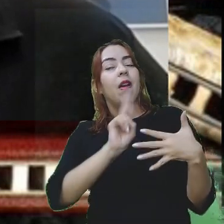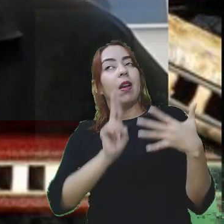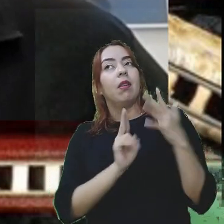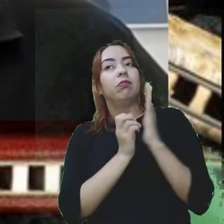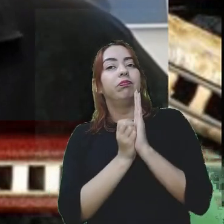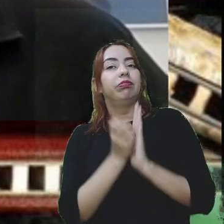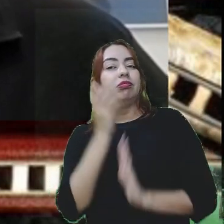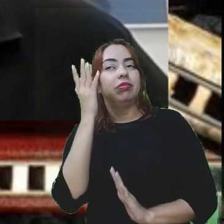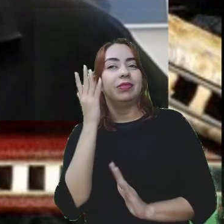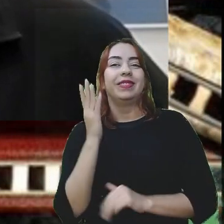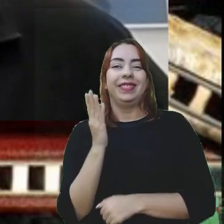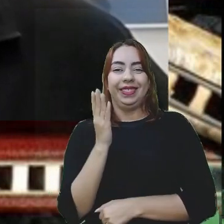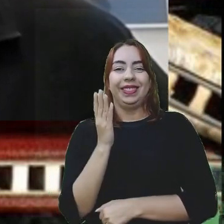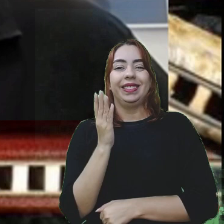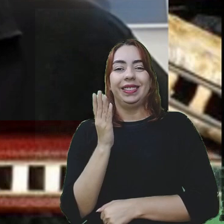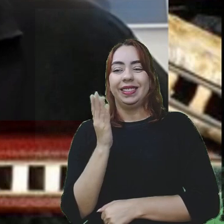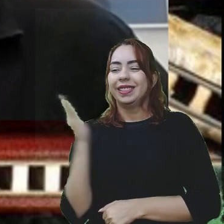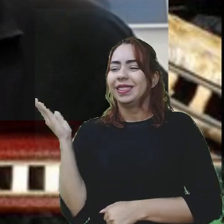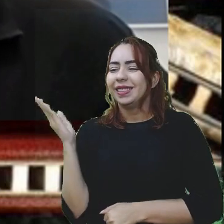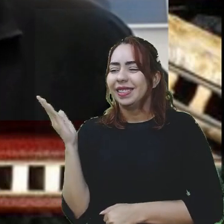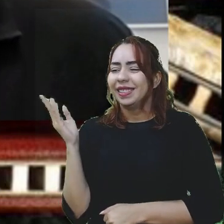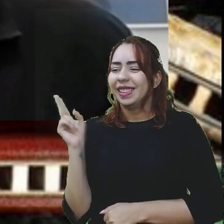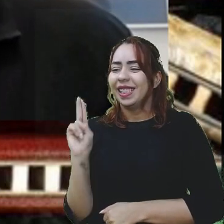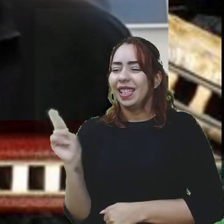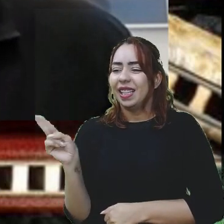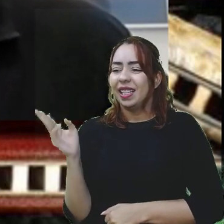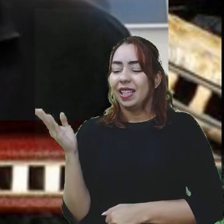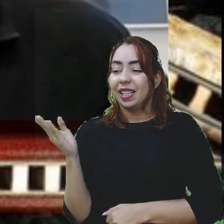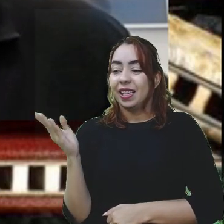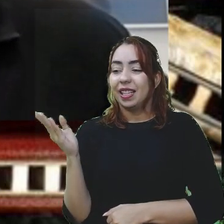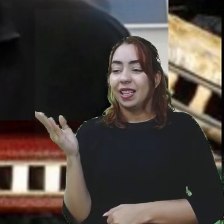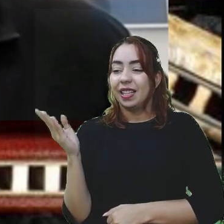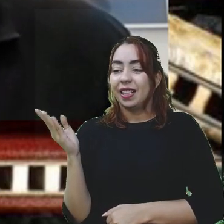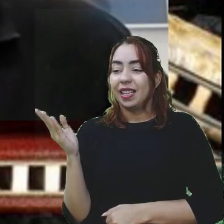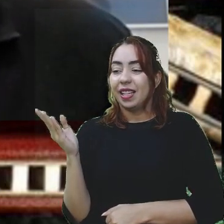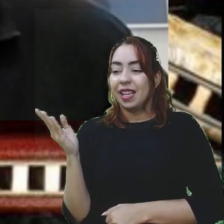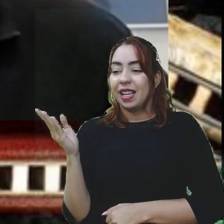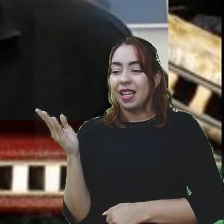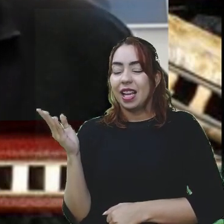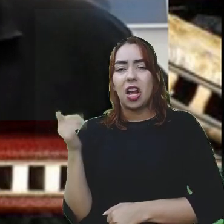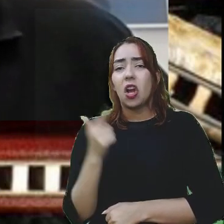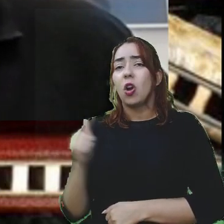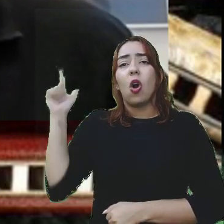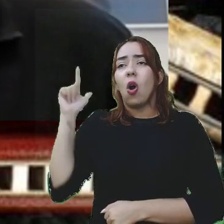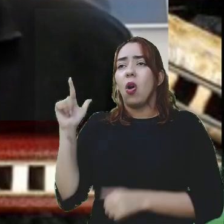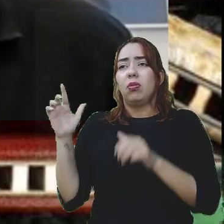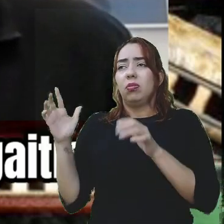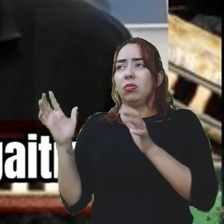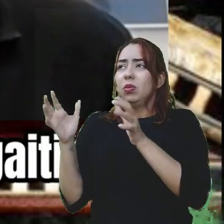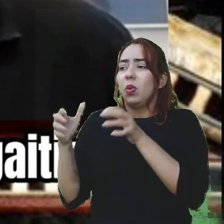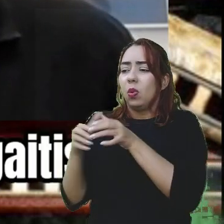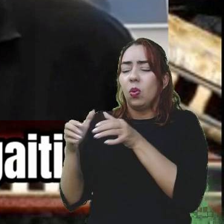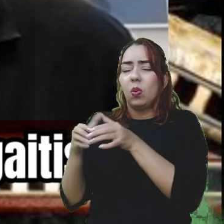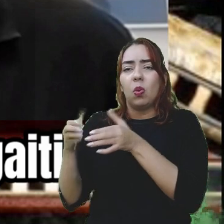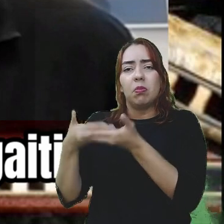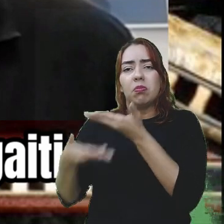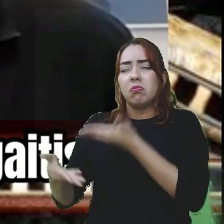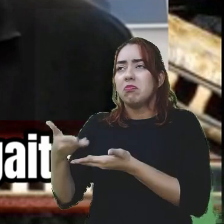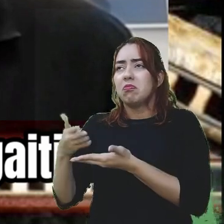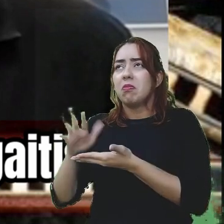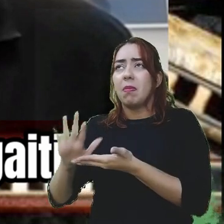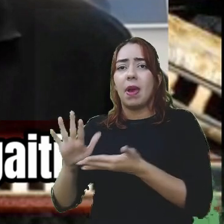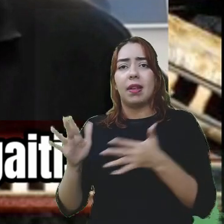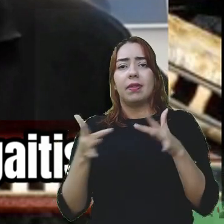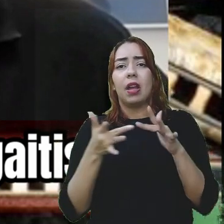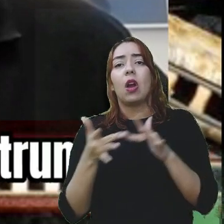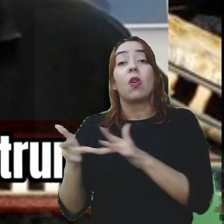ao Larry Adler, que nem do teu meio foi. Mas eu te pergunto, cara, como é que estão os diálogos